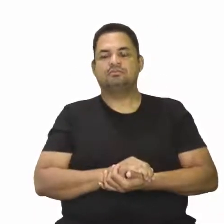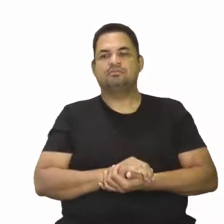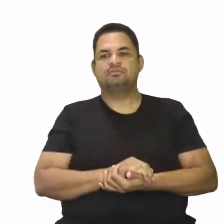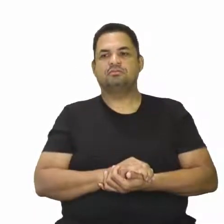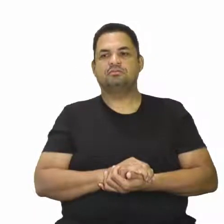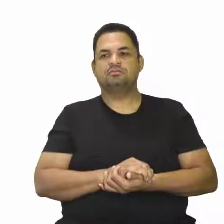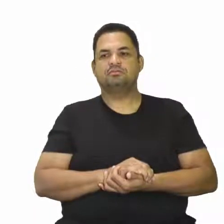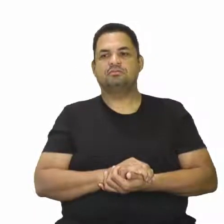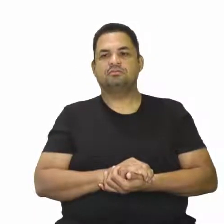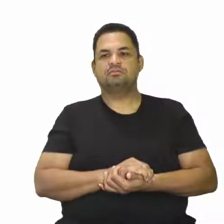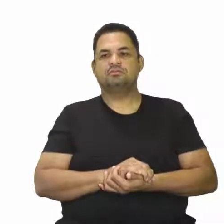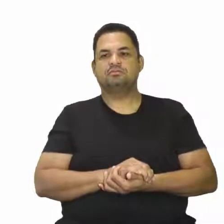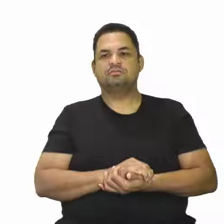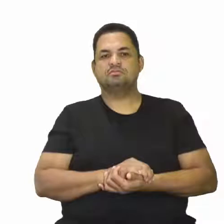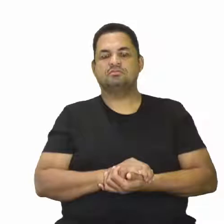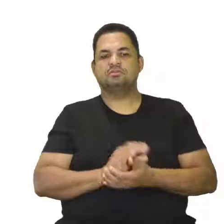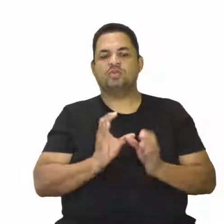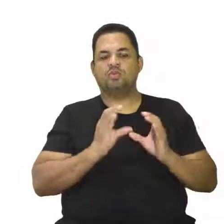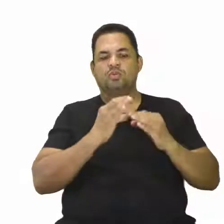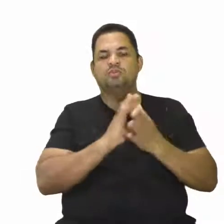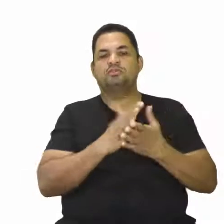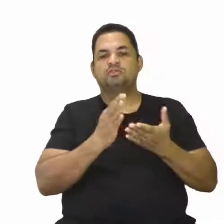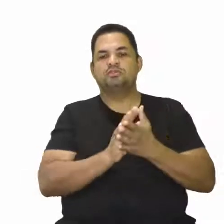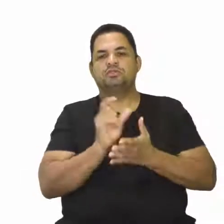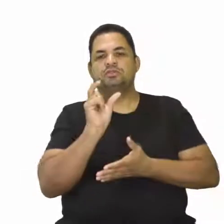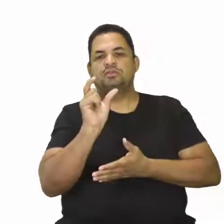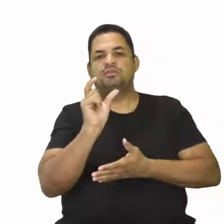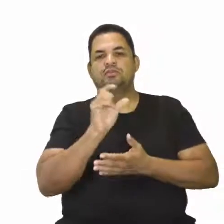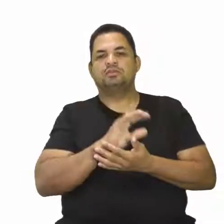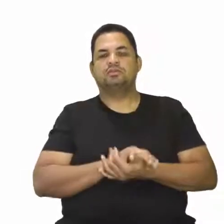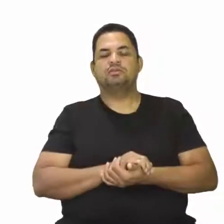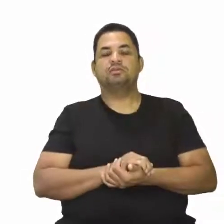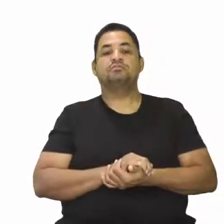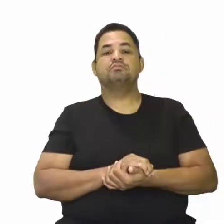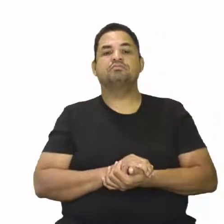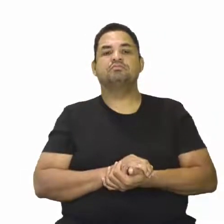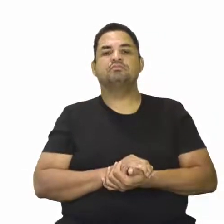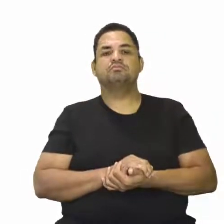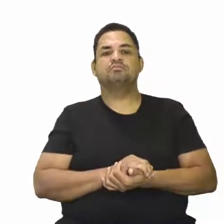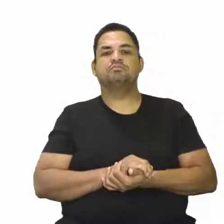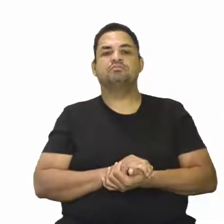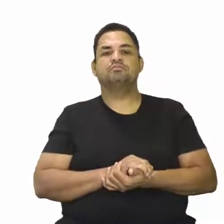Os advérbios são classe de palavras. Classe de palavras o quê?